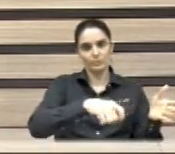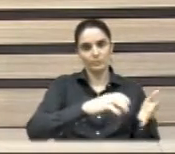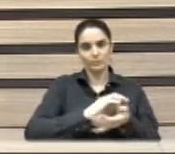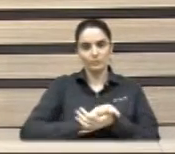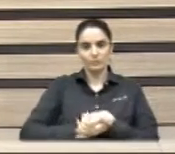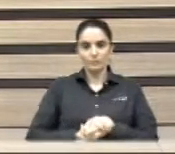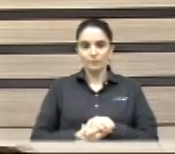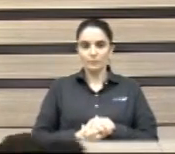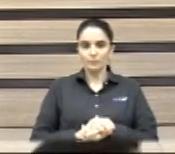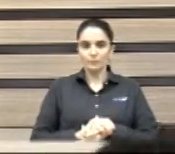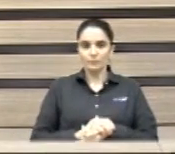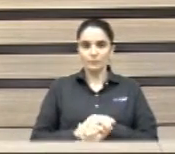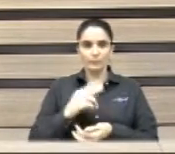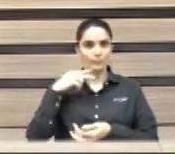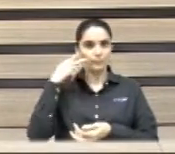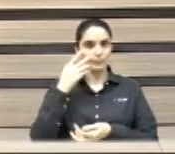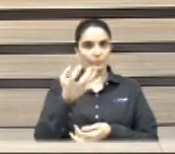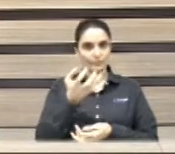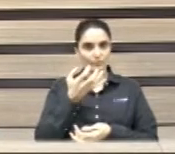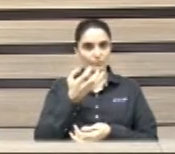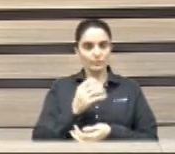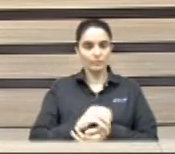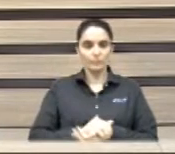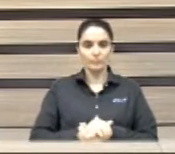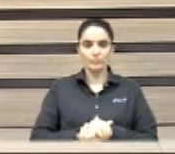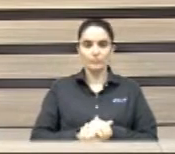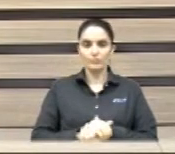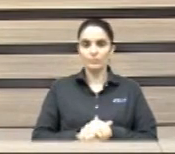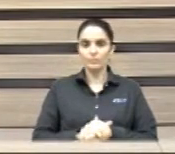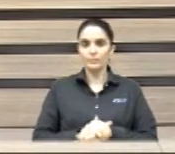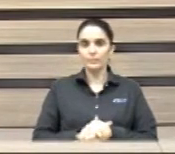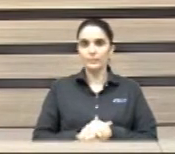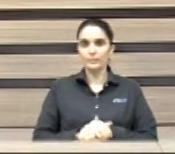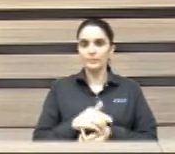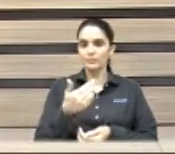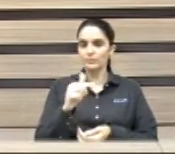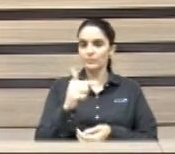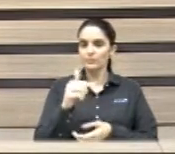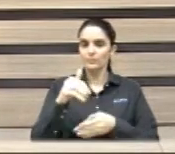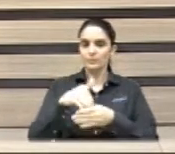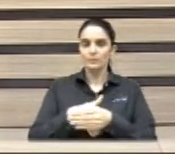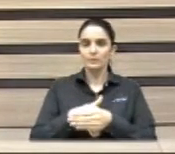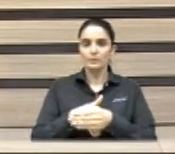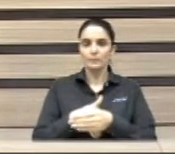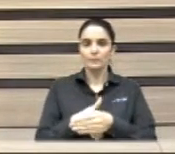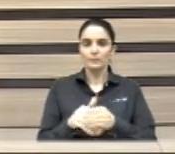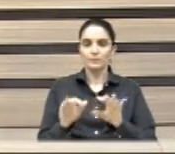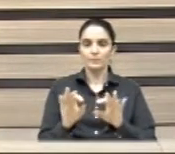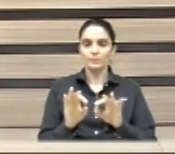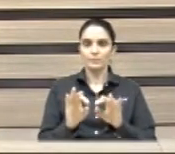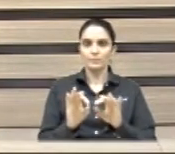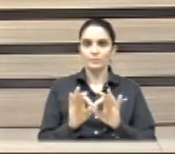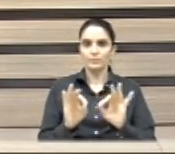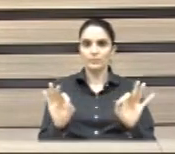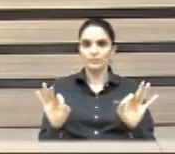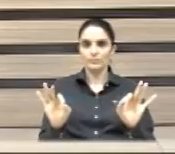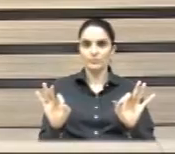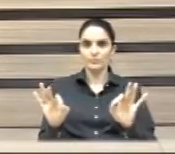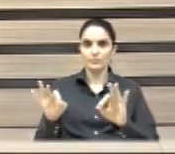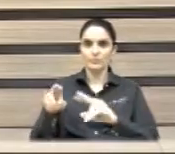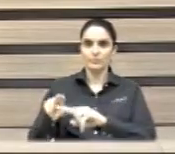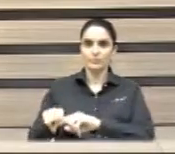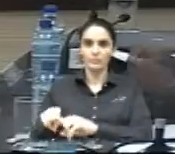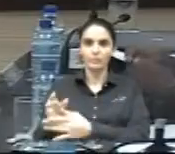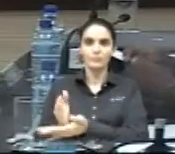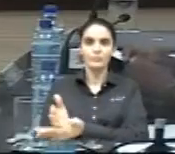Redação. Algum vereador deseja impugnar? Não havendo, vai à votação e a votação é simbólica.